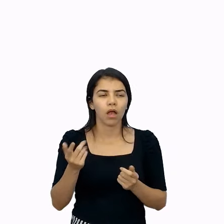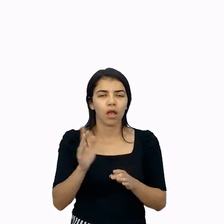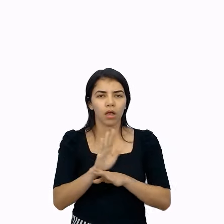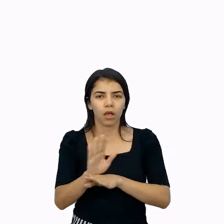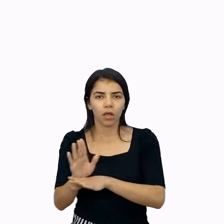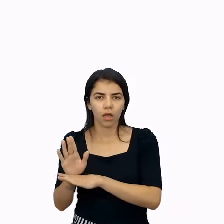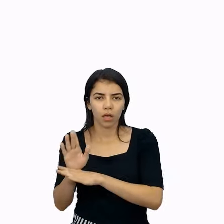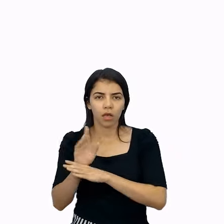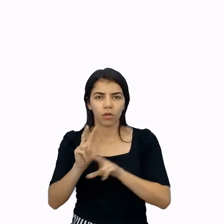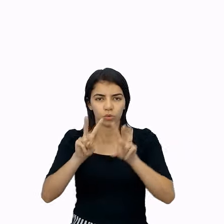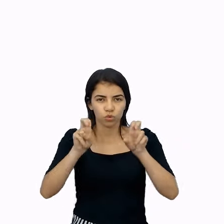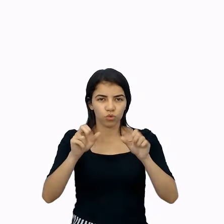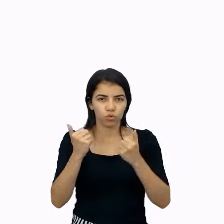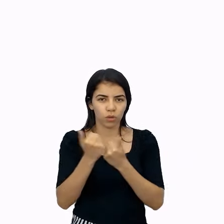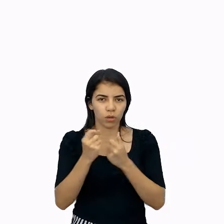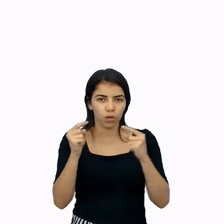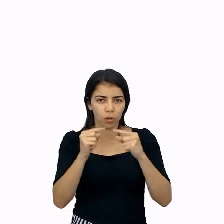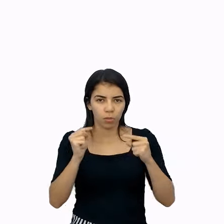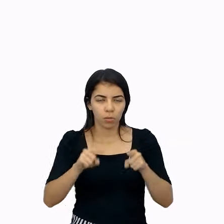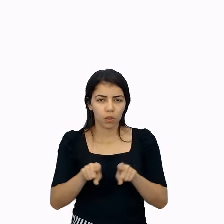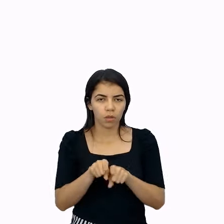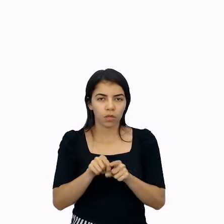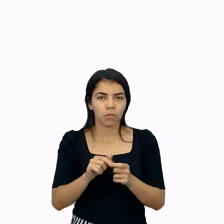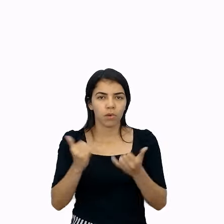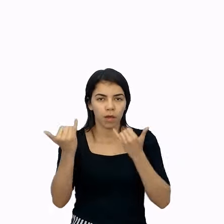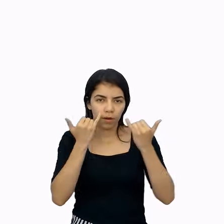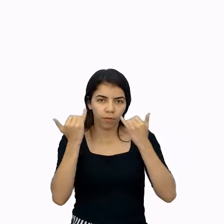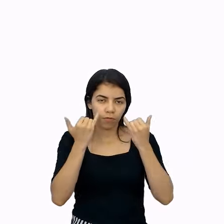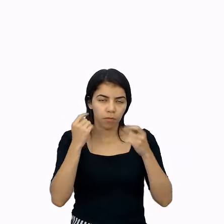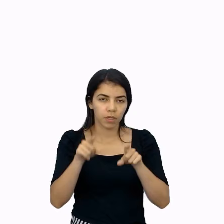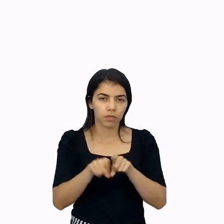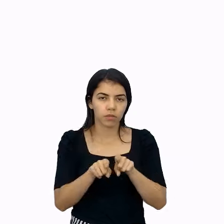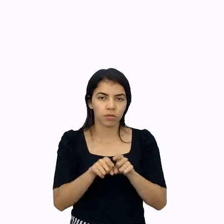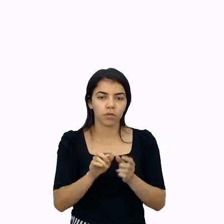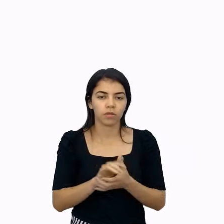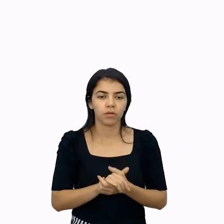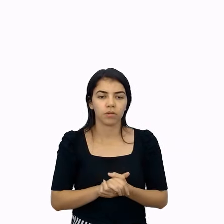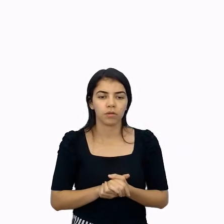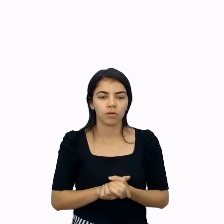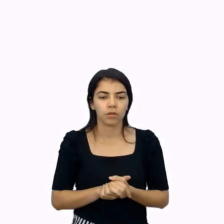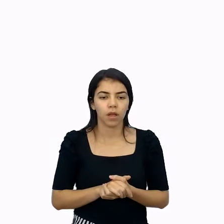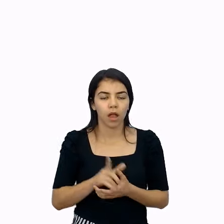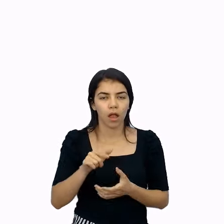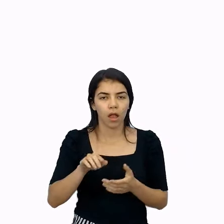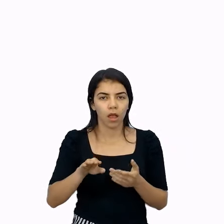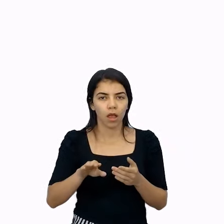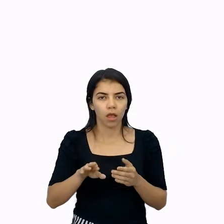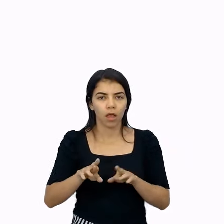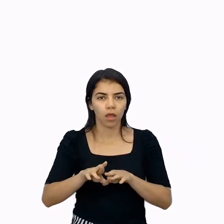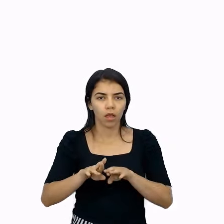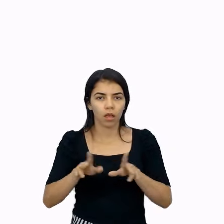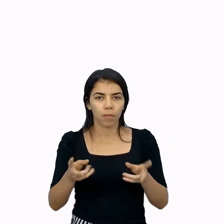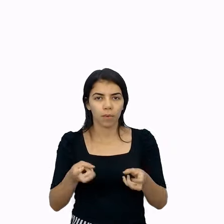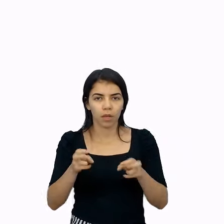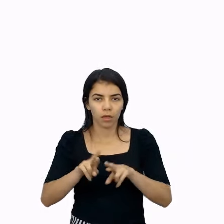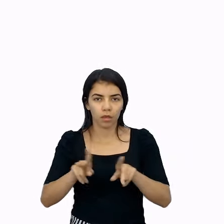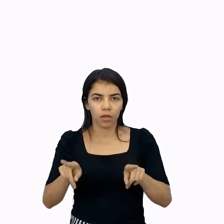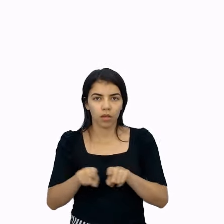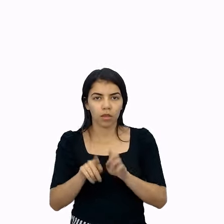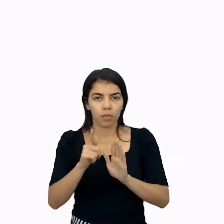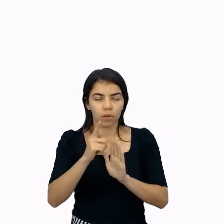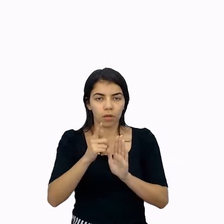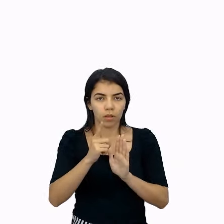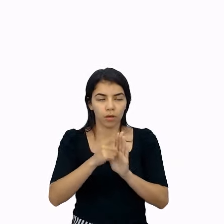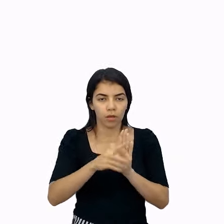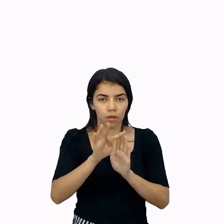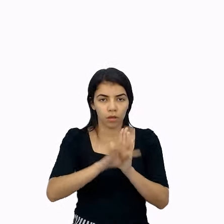partir do título da reportagem, localiza informações implícitas e explícitas, distingue se há na reportagem uma informação ou